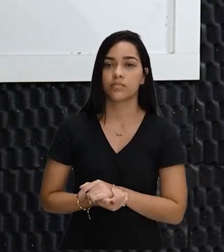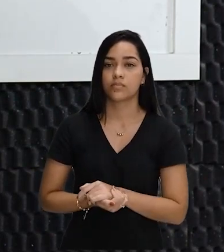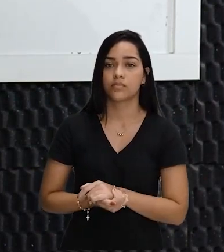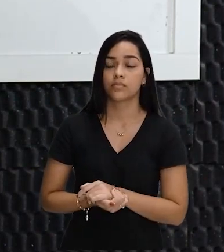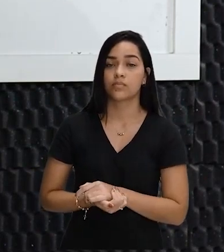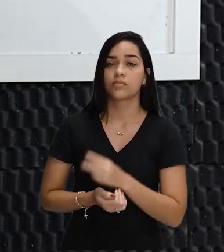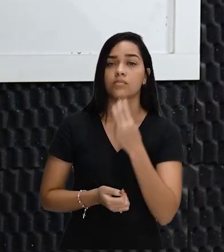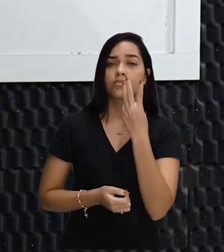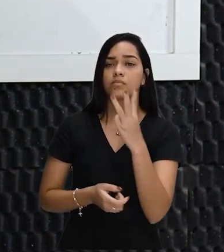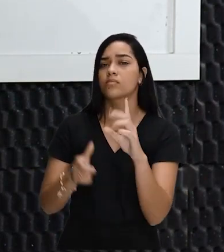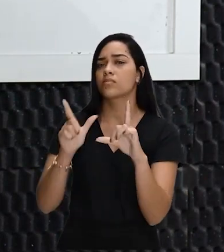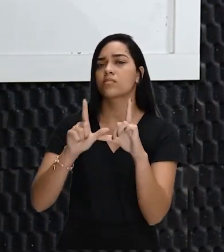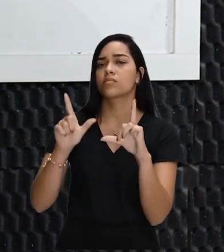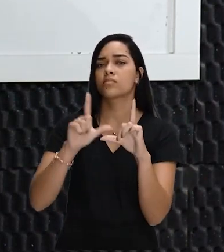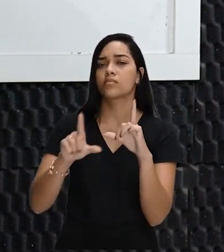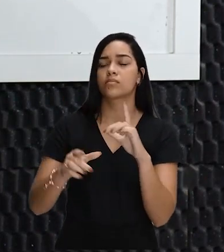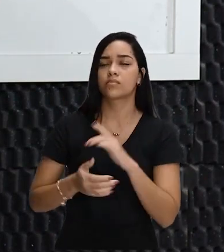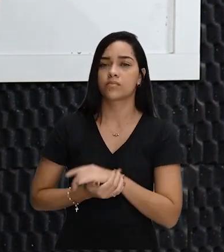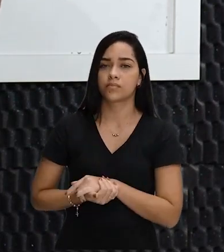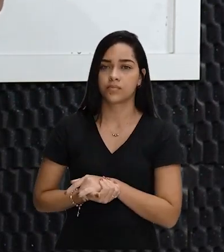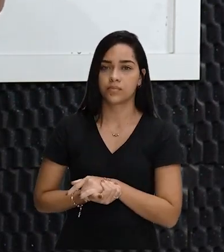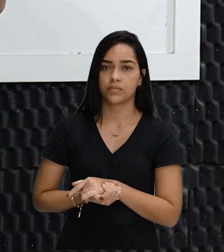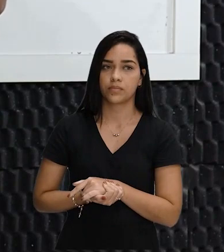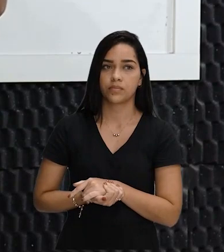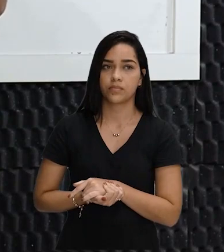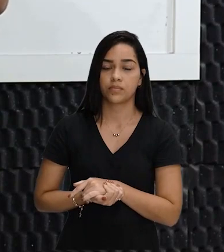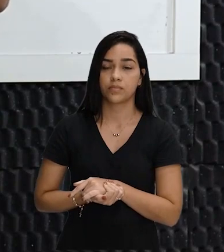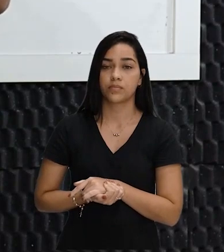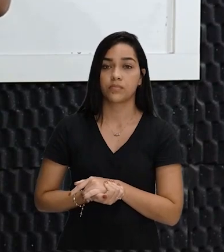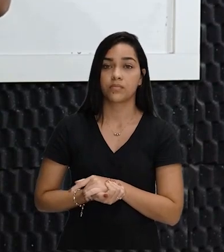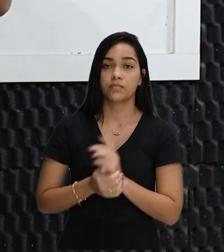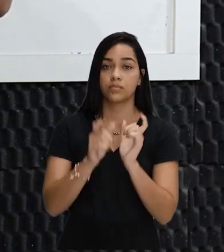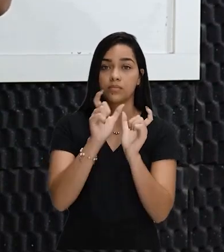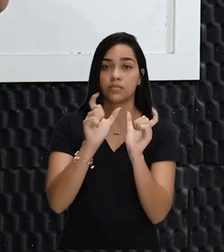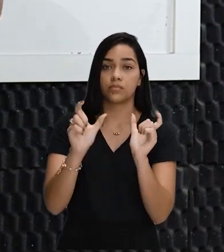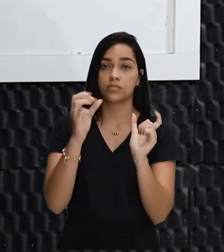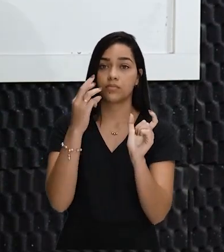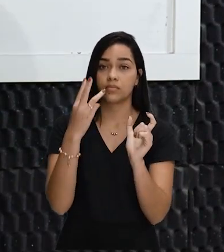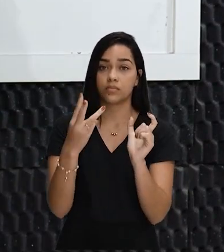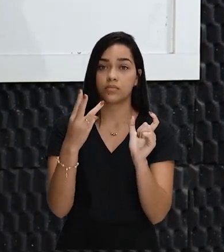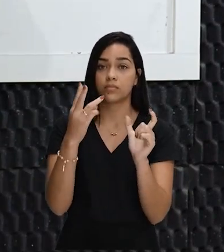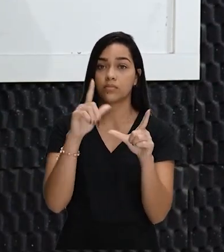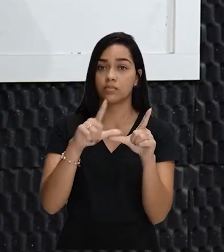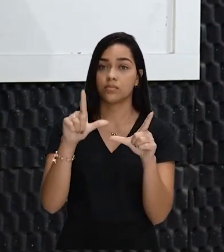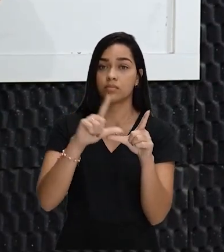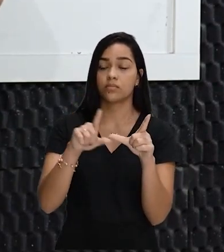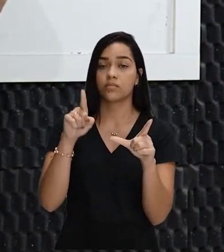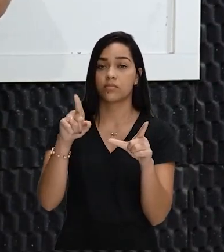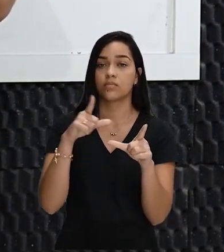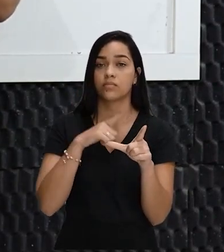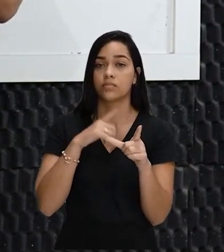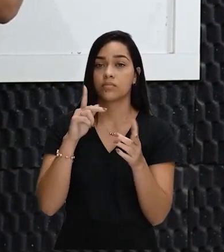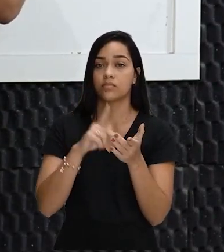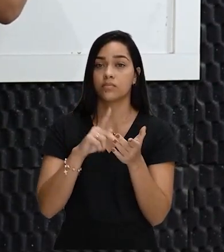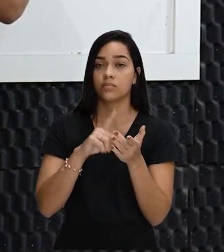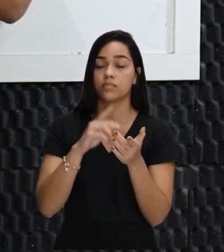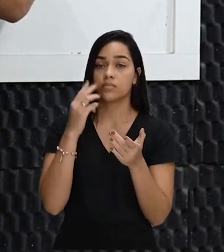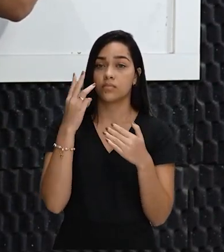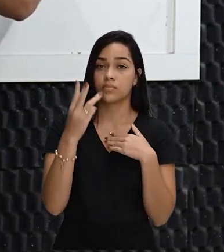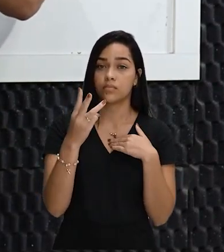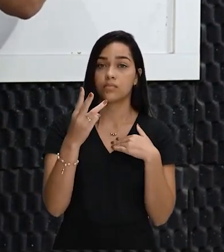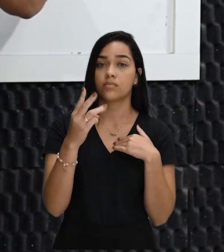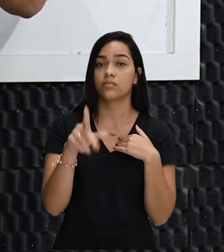com três letras palavras com três letras Então você tem aqui na verdade três